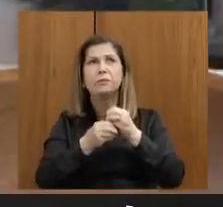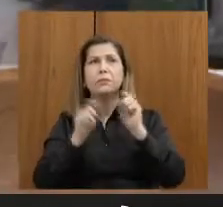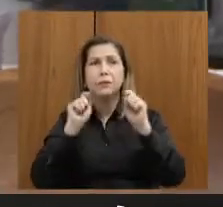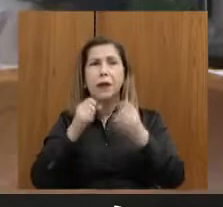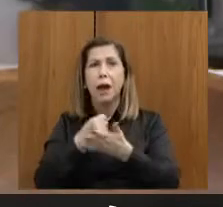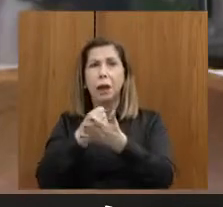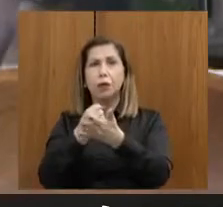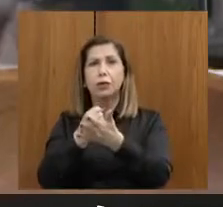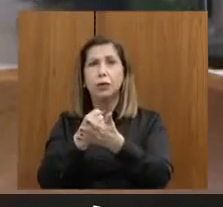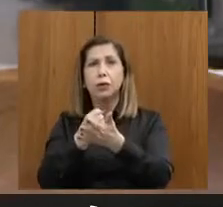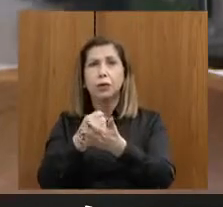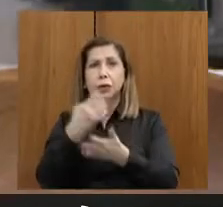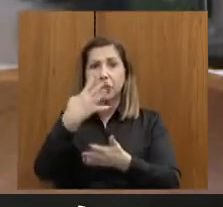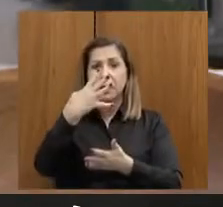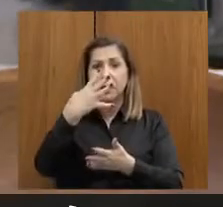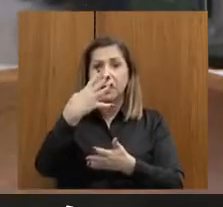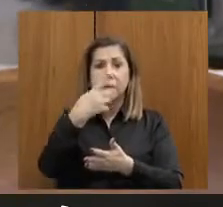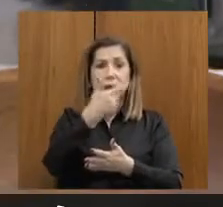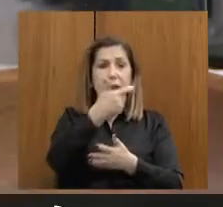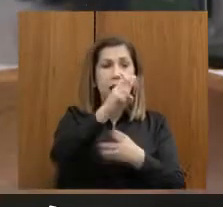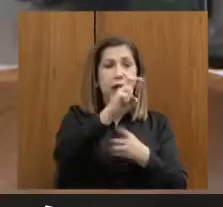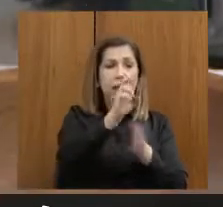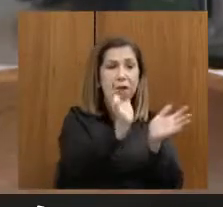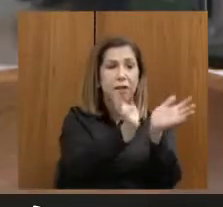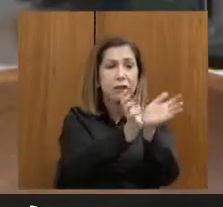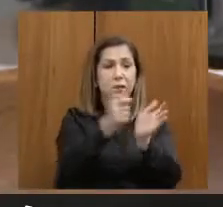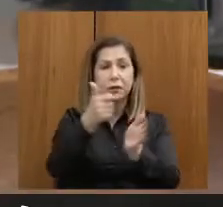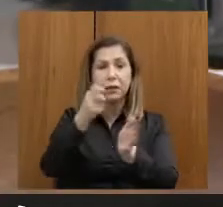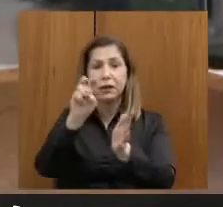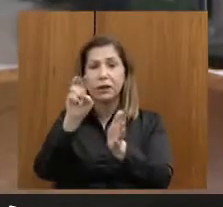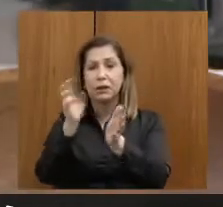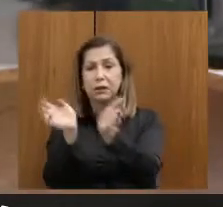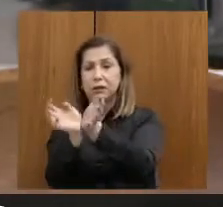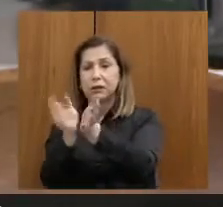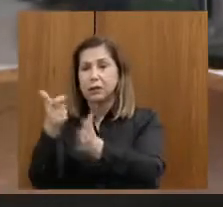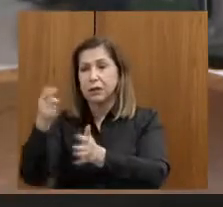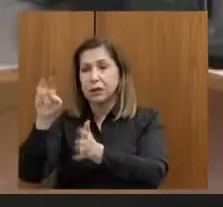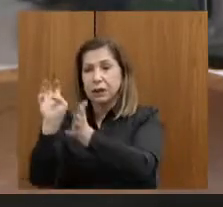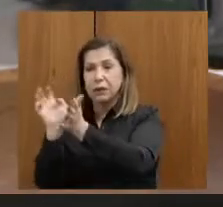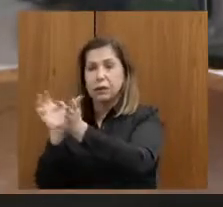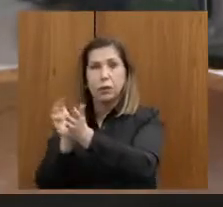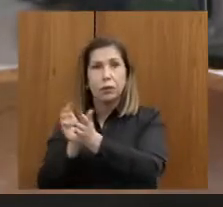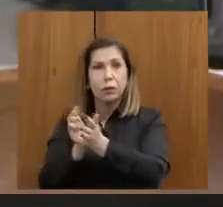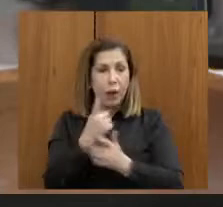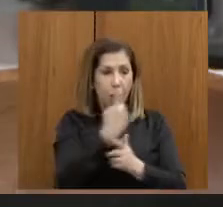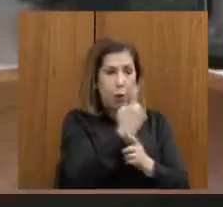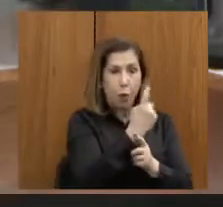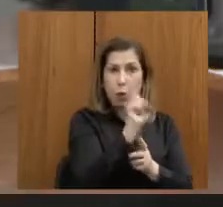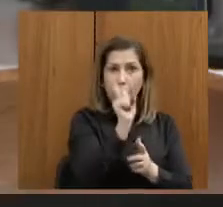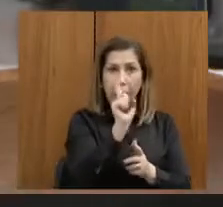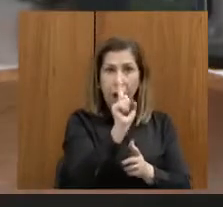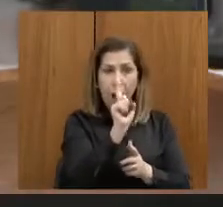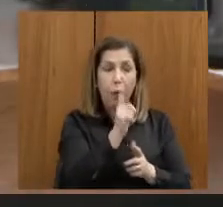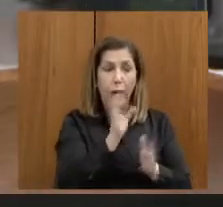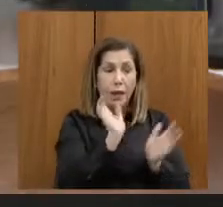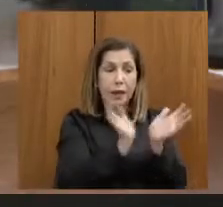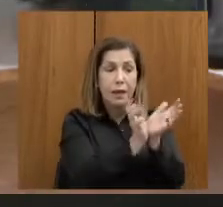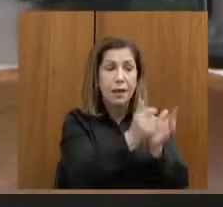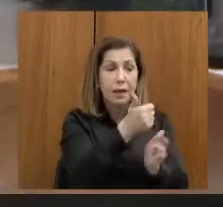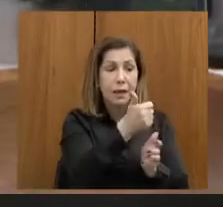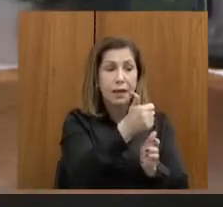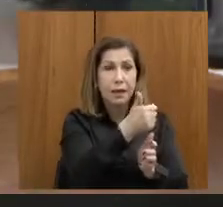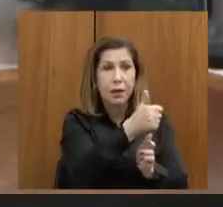quinze torneios coletivos não seria 15 entidades seria mais de 15 coletivos